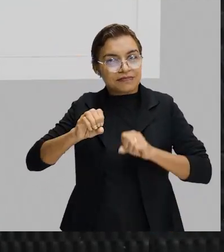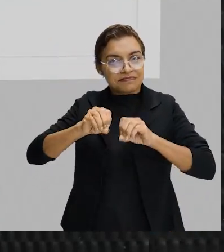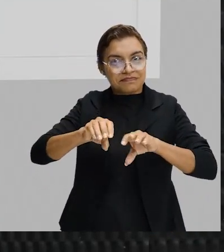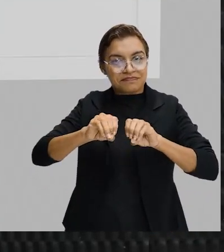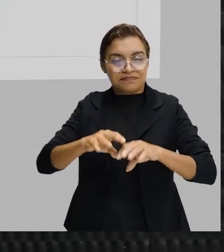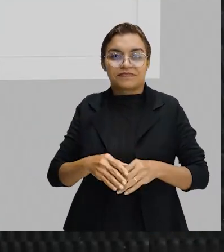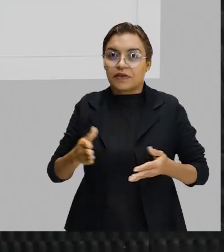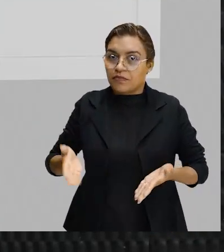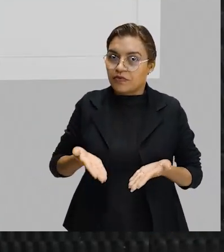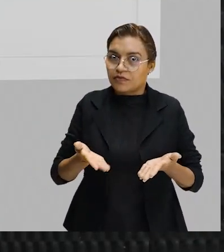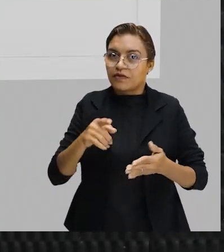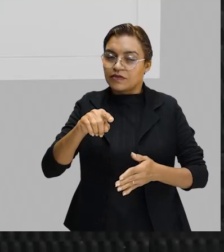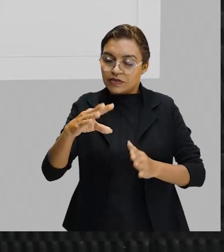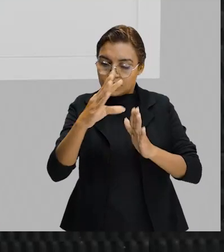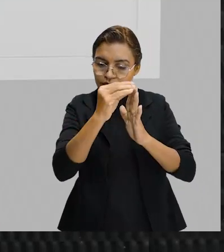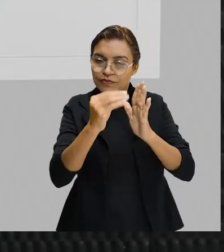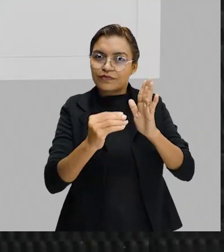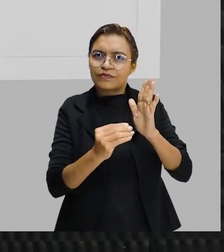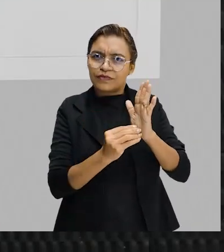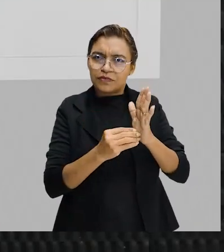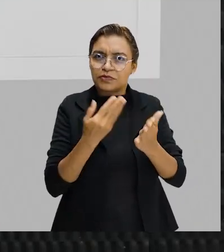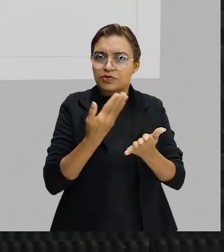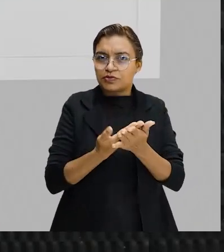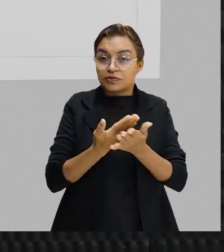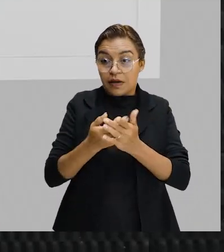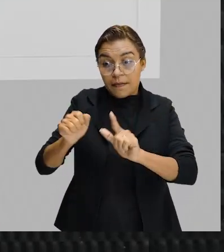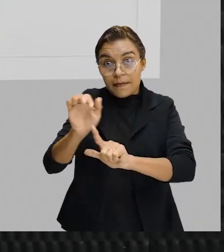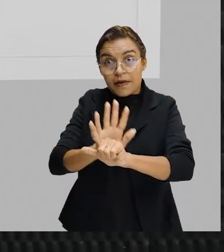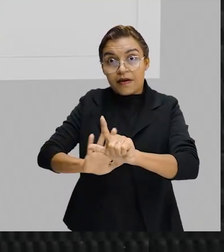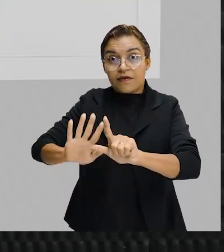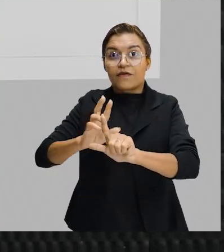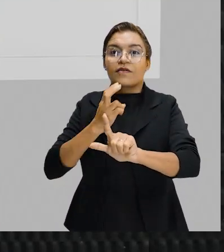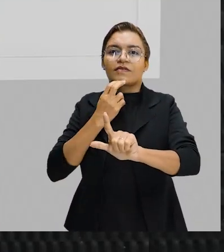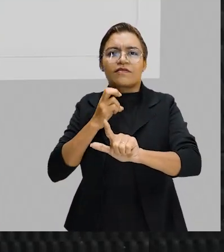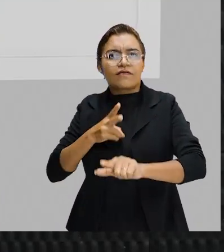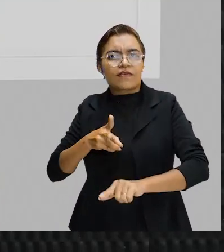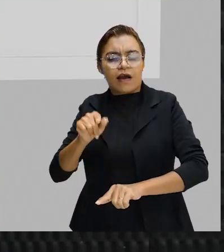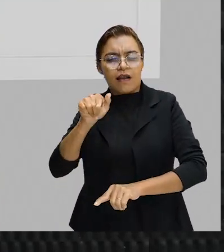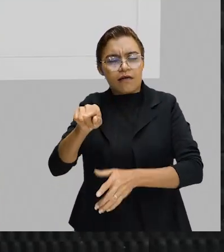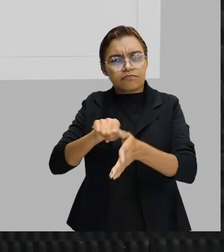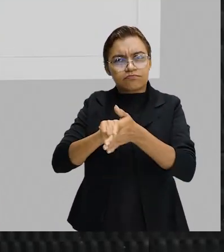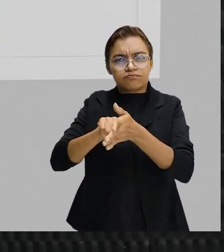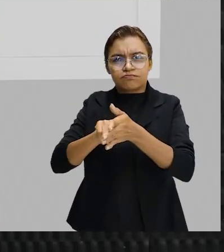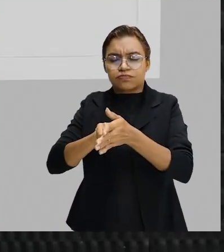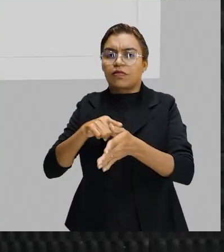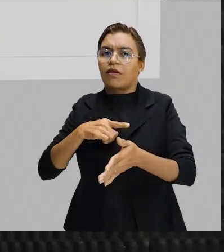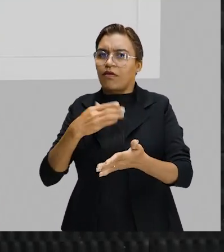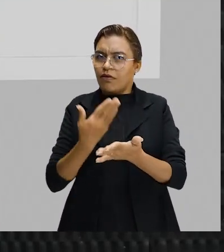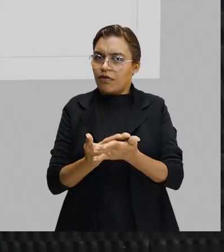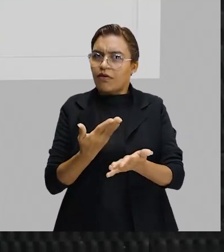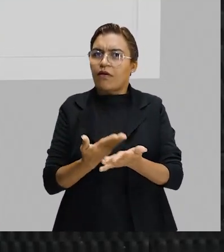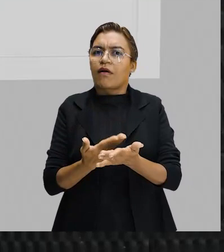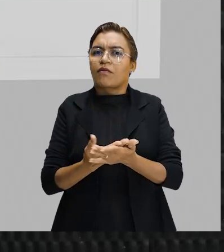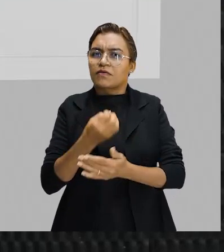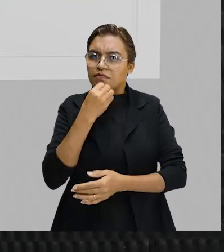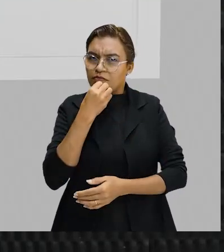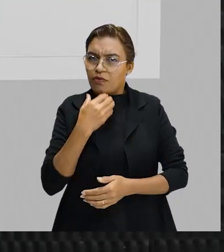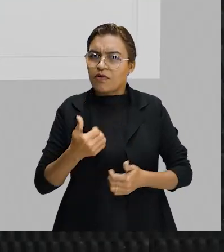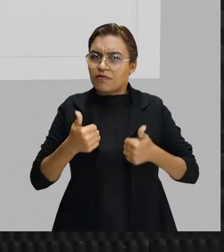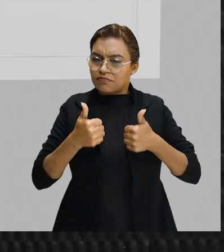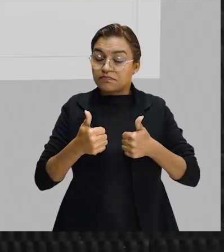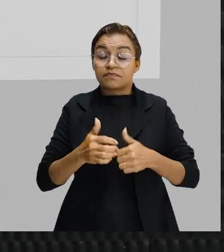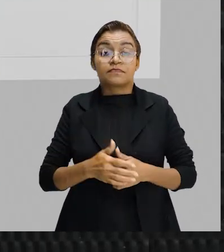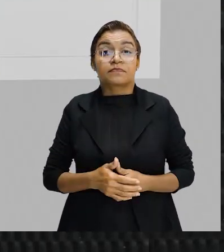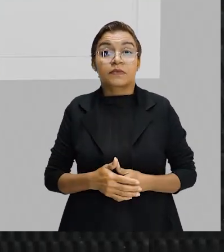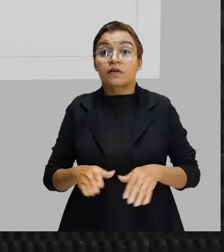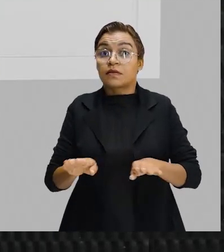a acompanhar os nossos conteúdos, entrar na nossa plataforma, dar uma olhada nas nossas aulas lá, tem muita coisa bacana. E eu quero te convidar também nas nossas redes